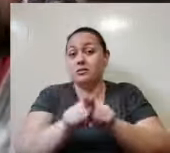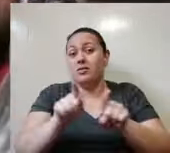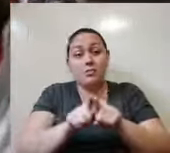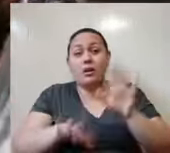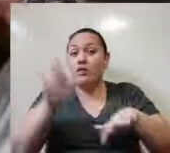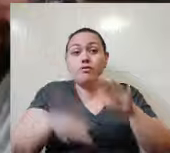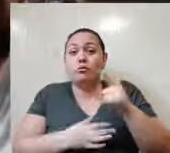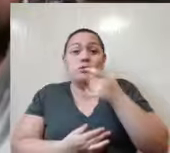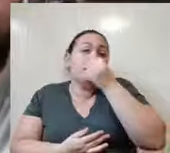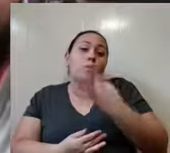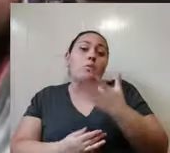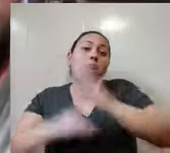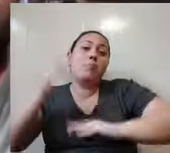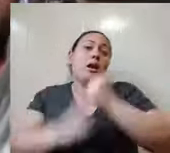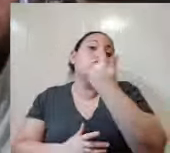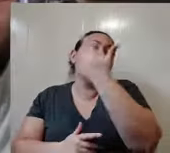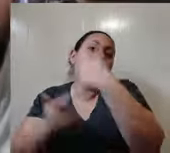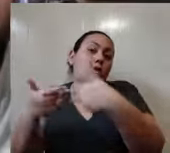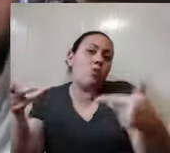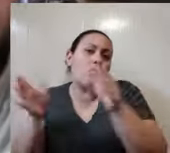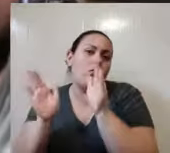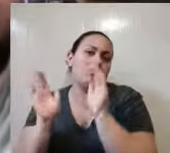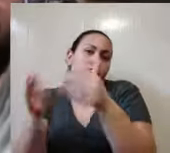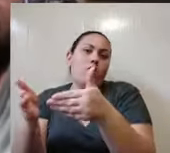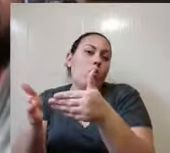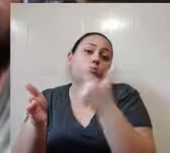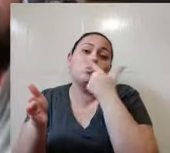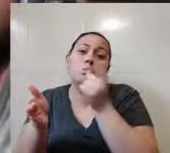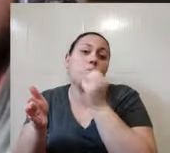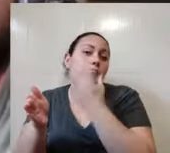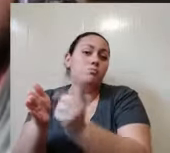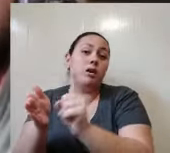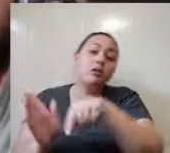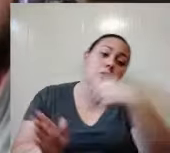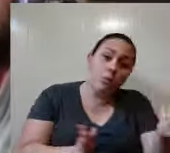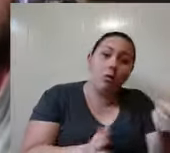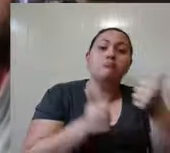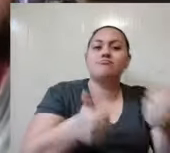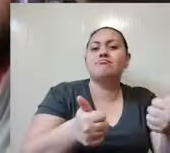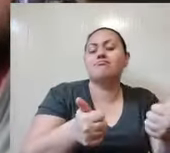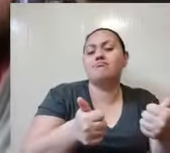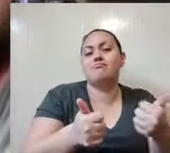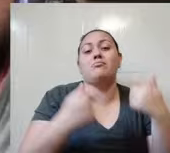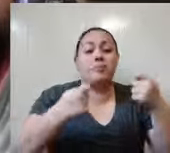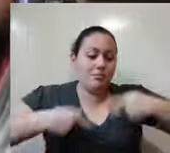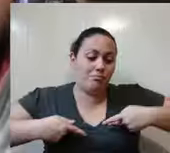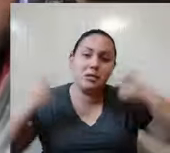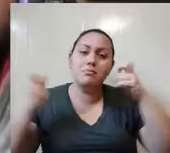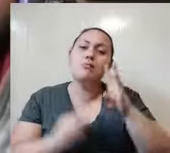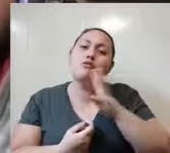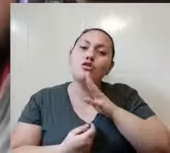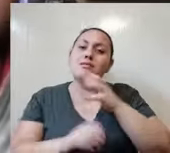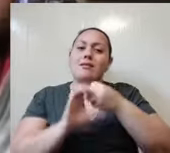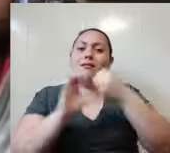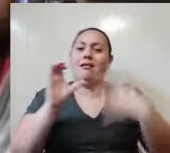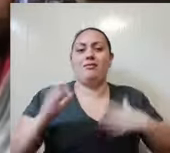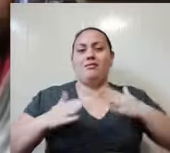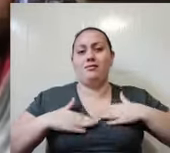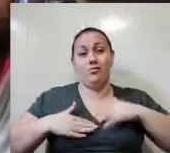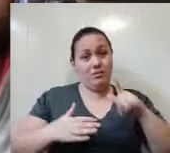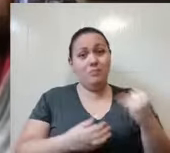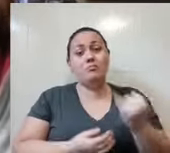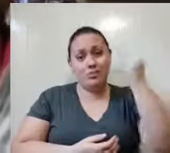muito bom em alguma coisa. Né? Exatamente. Então, poder reconhecer esses aspectos de si produz um